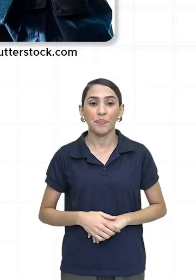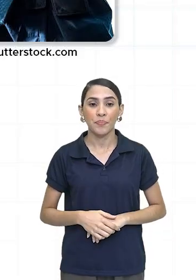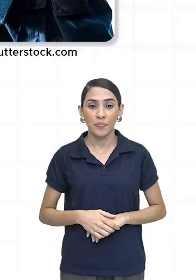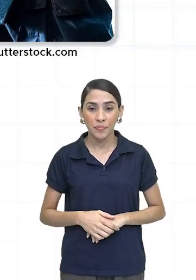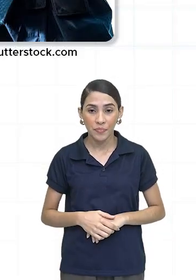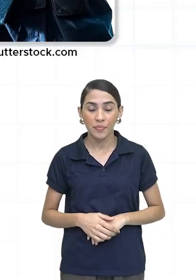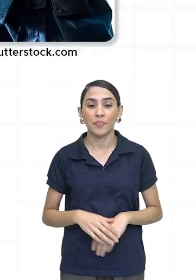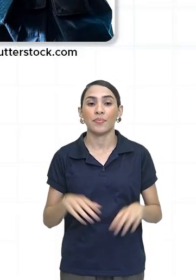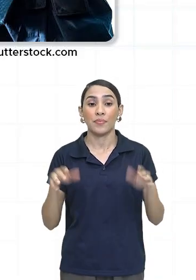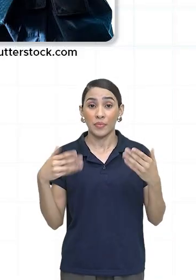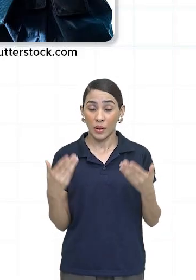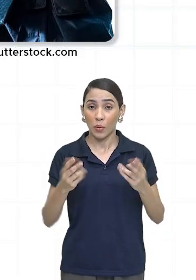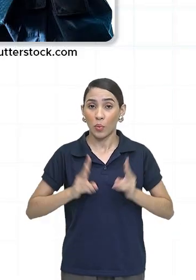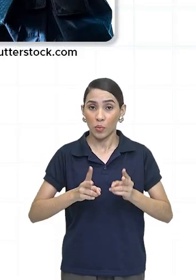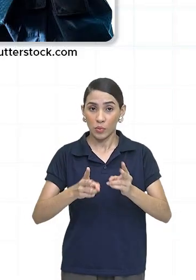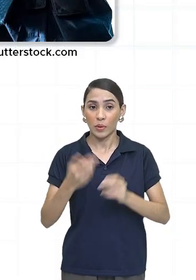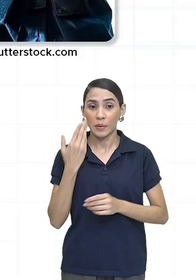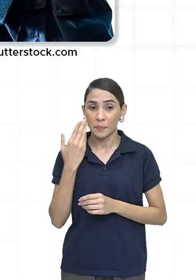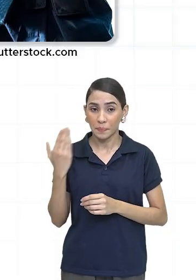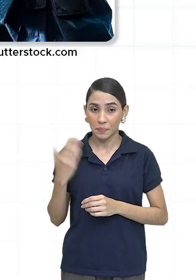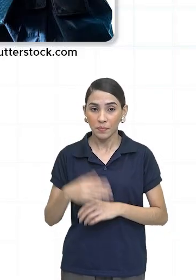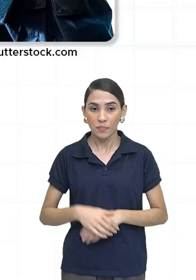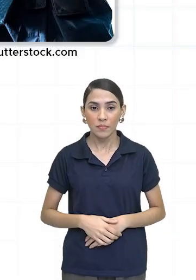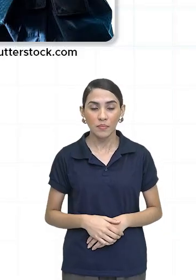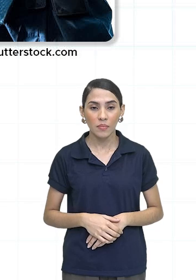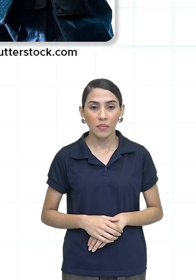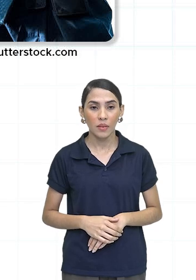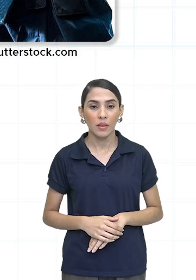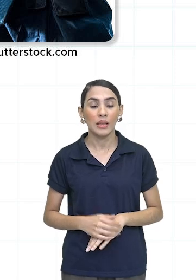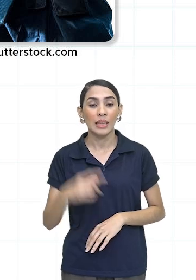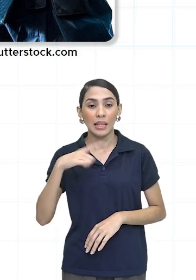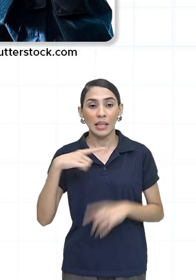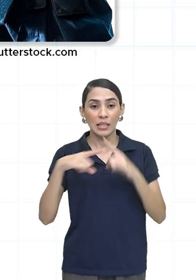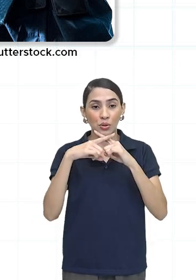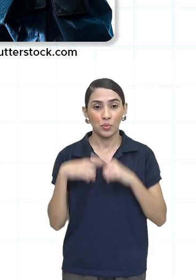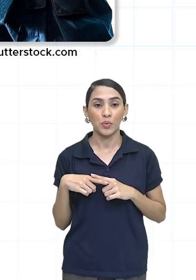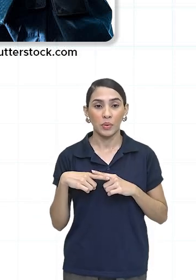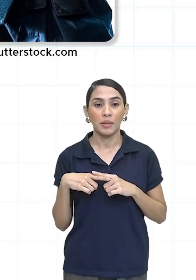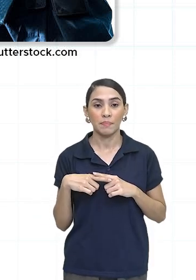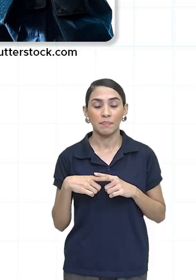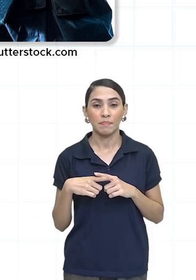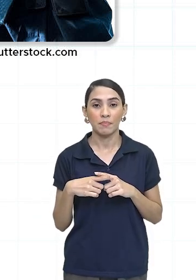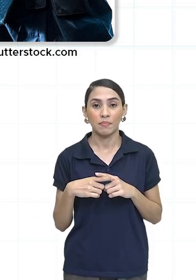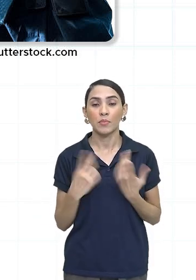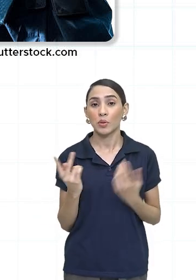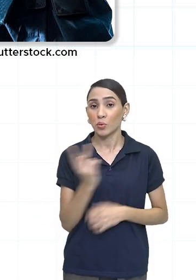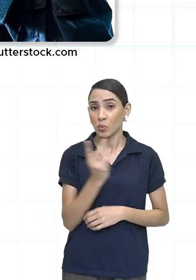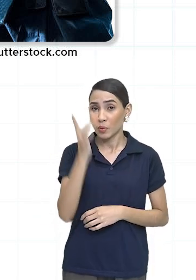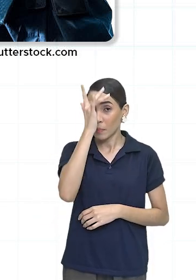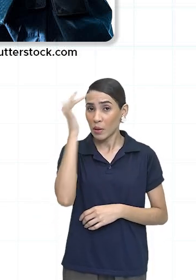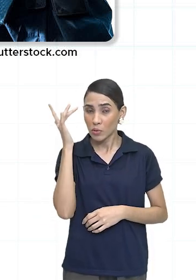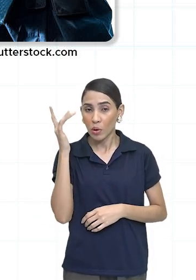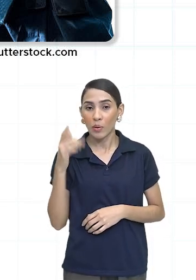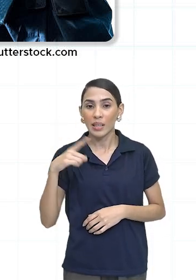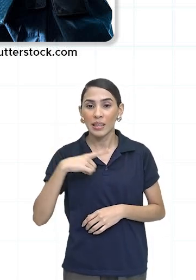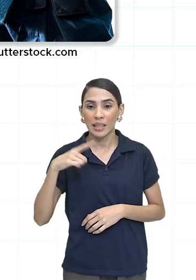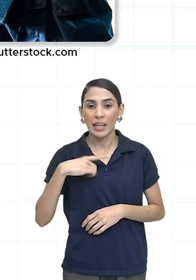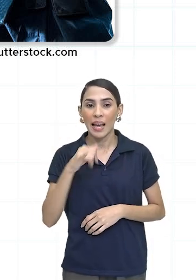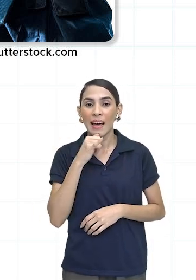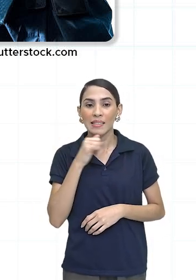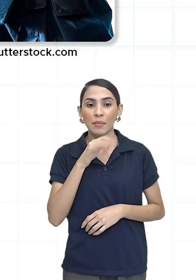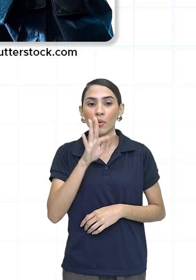falando um pouco mais dessa questão da disputa. Quando há uma disputa, os lutadores eles recebem uma fita